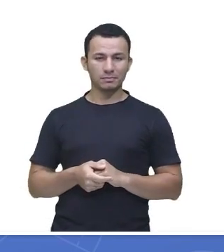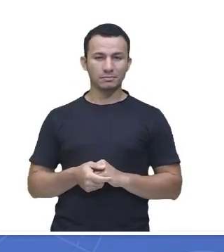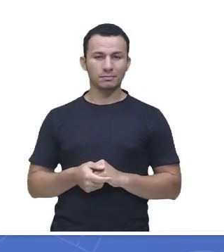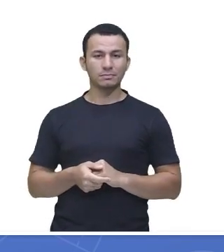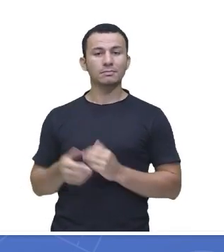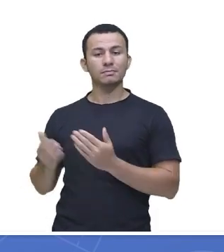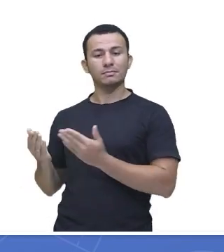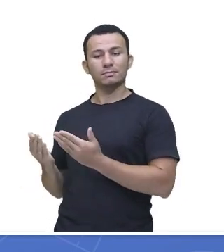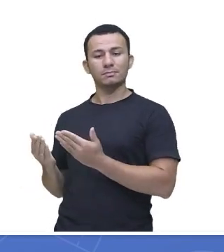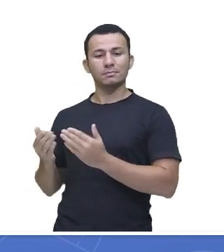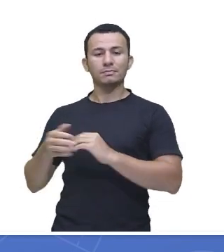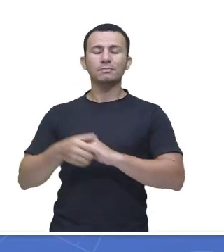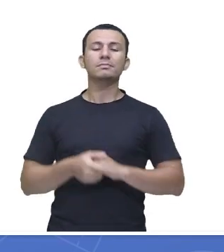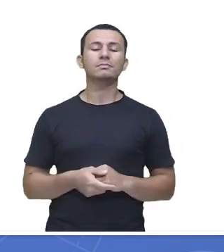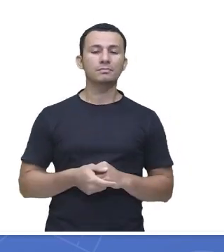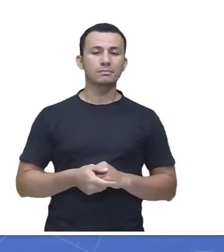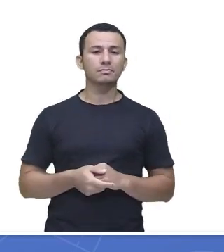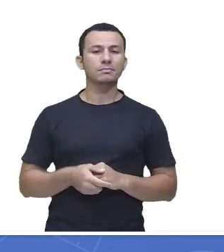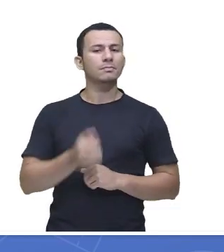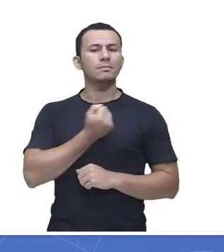aí, diz o seguinte: